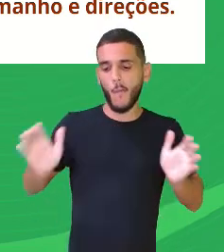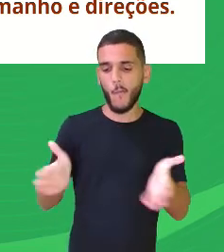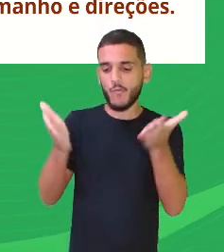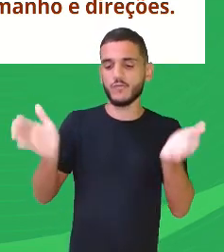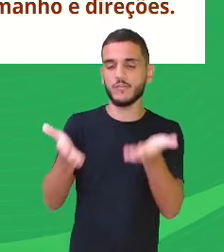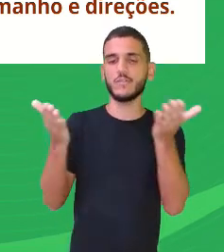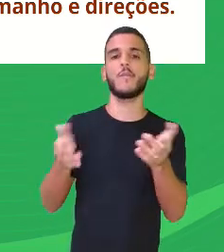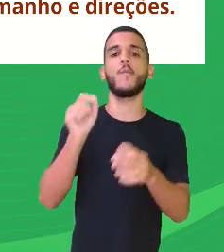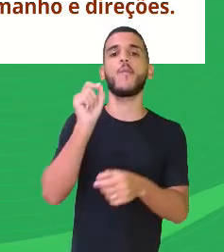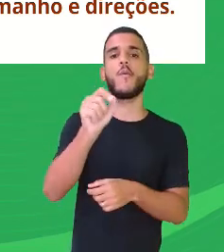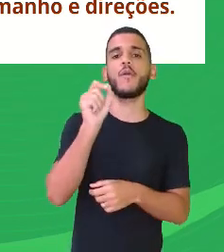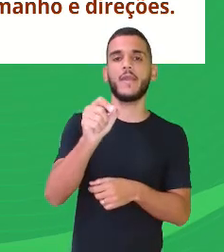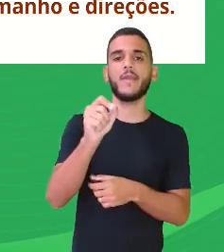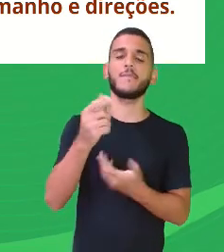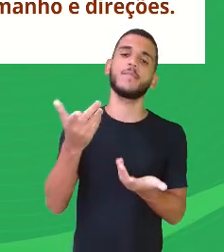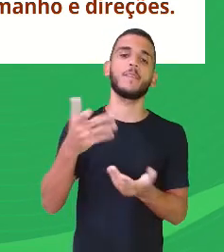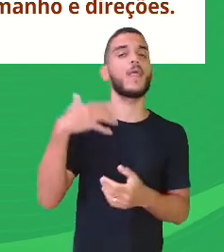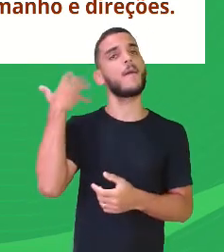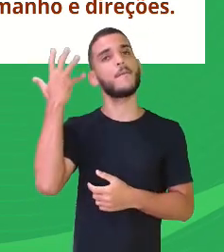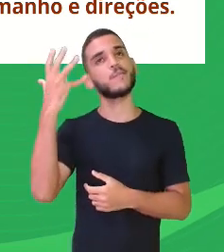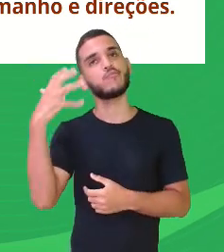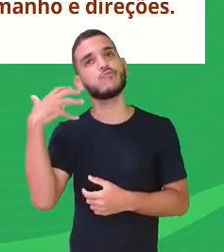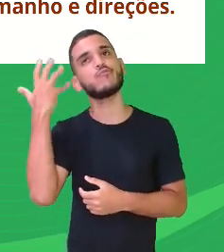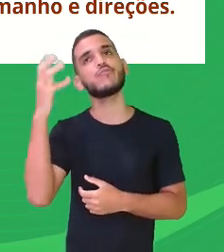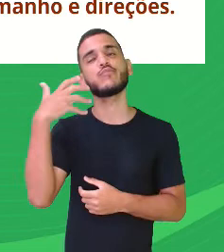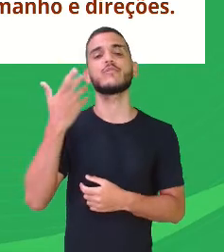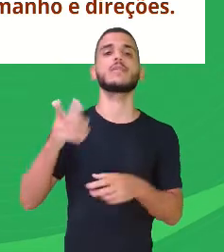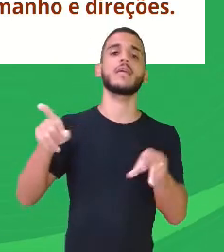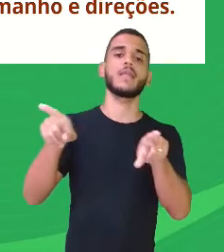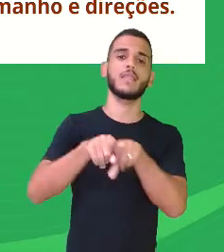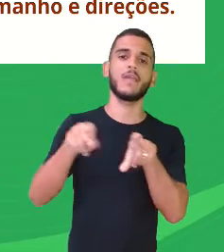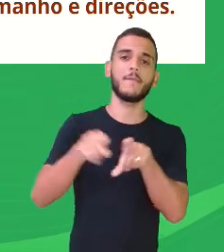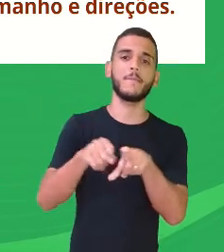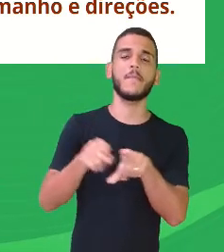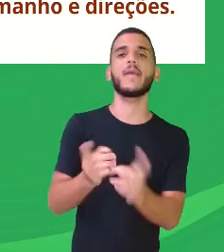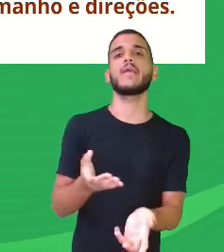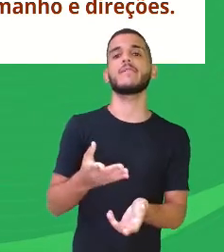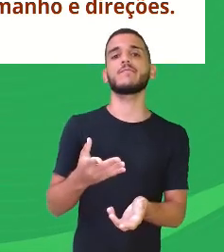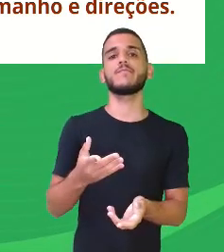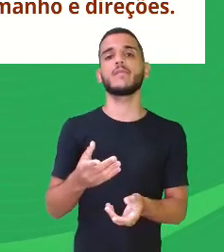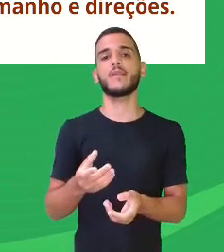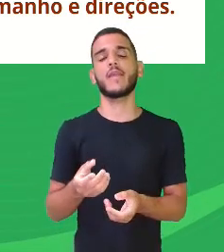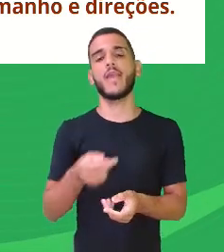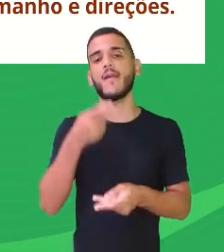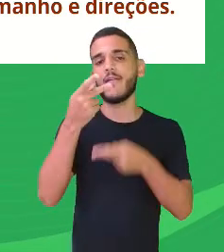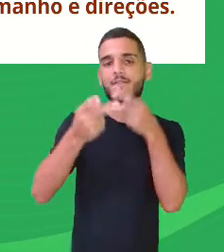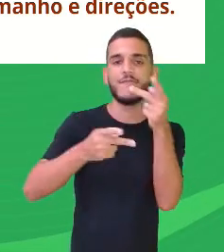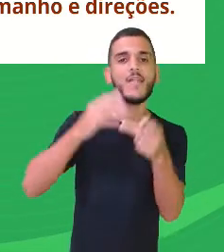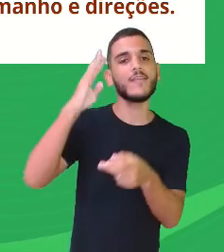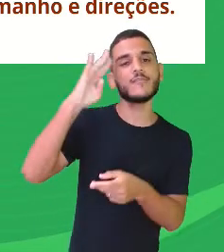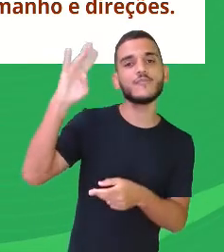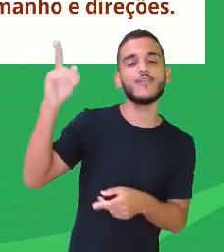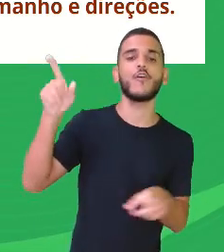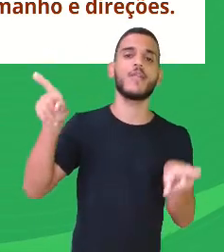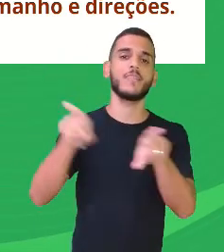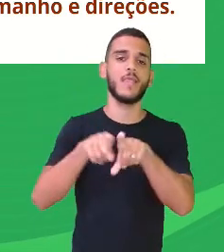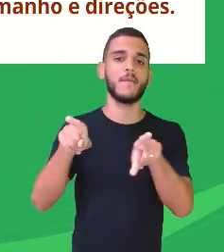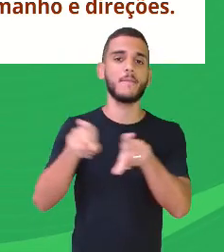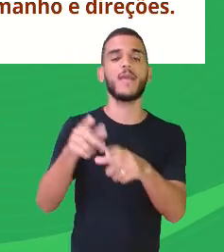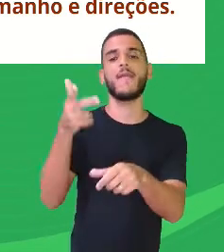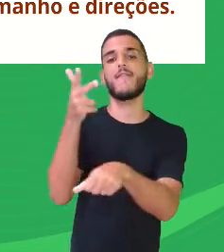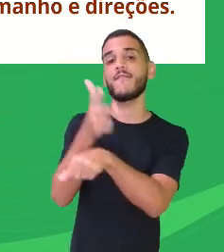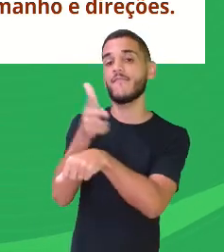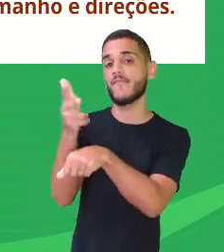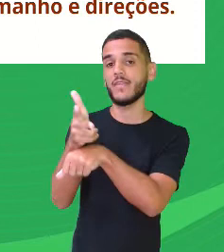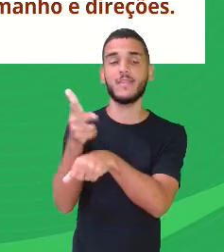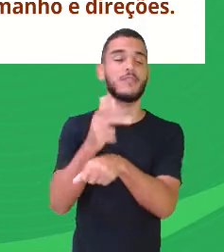gente vai trabalhar com música, a gente vai trabalhar com contação de história, por exemplo, a gente vai trabalhar com os vídeos, que